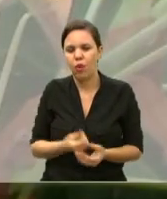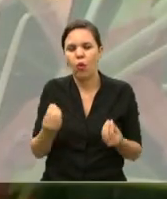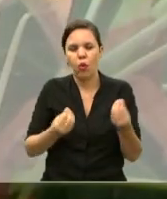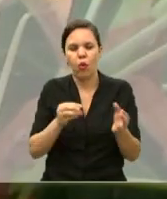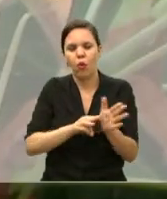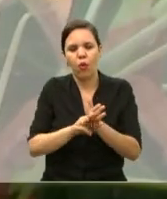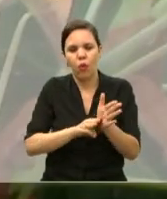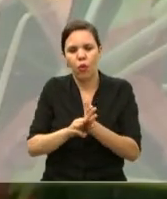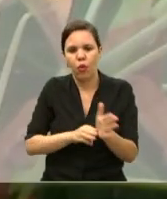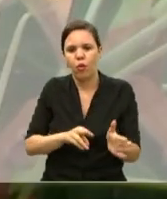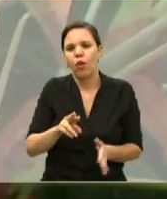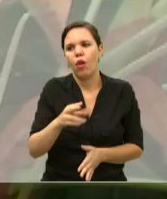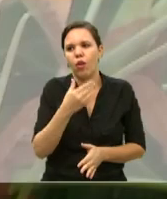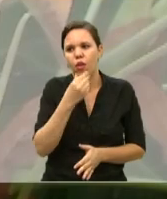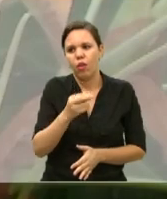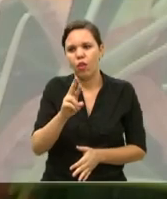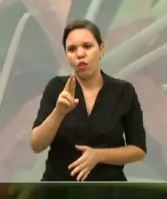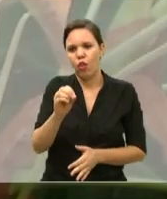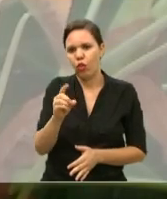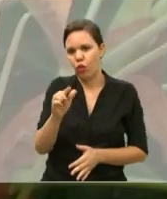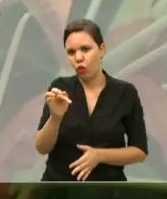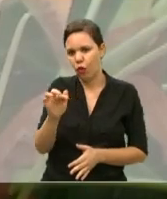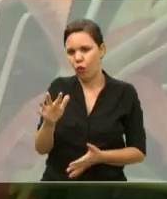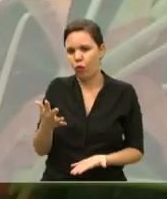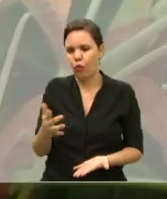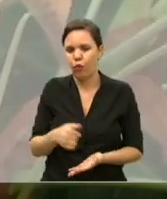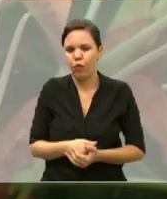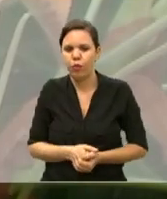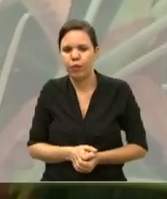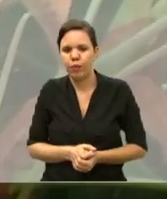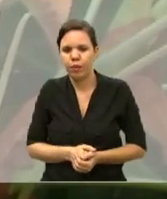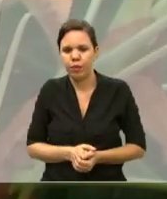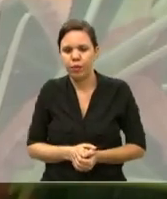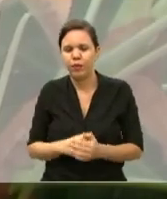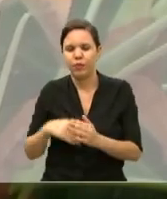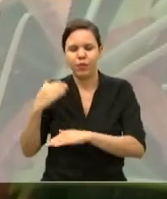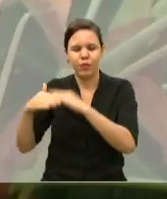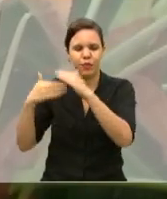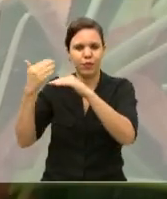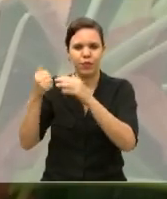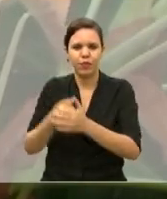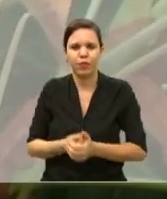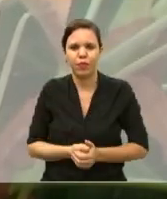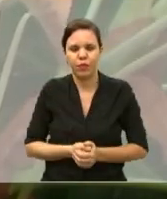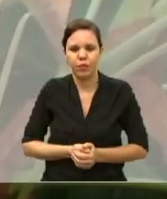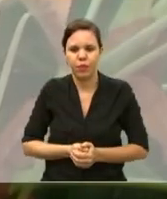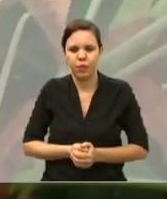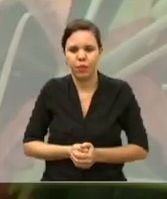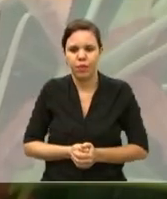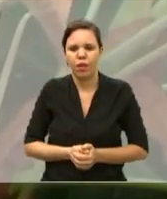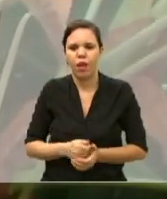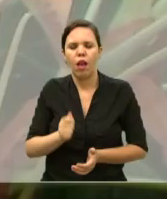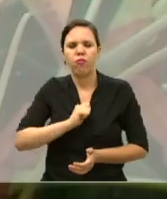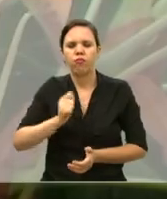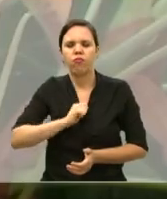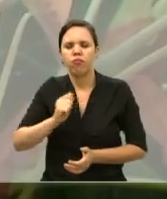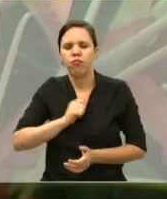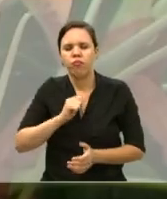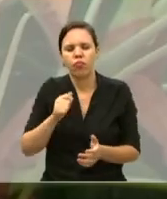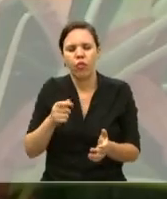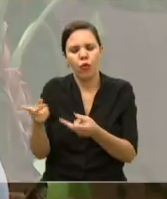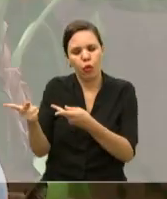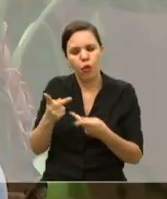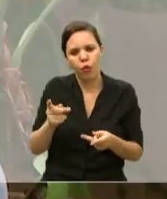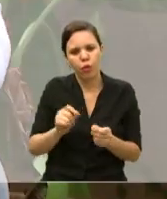O Rudolf Steiner, ele que desenvolveu a antroposofia e ele foi